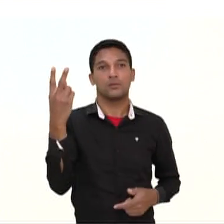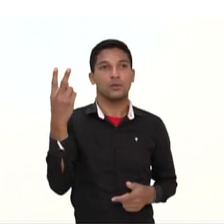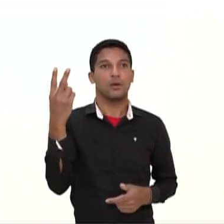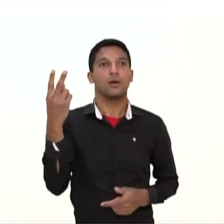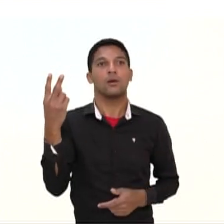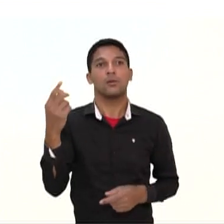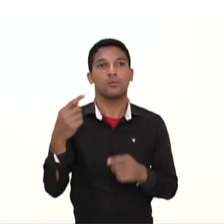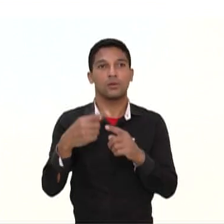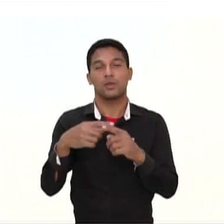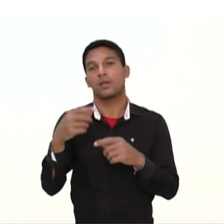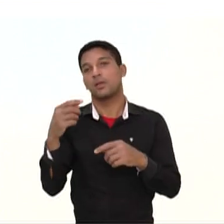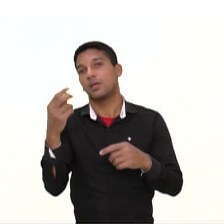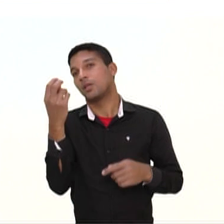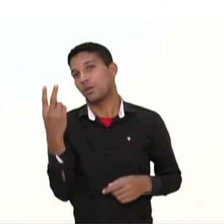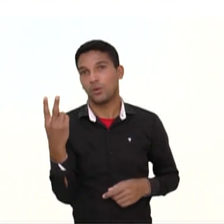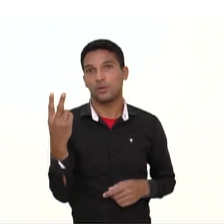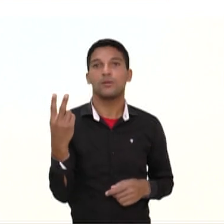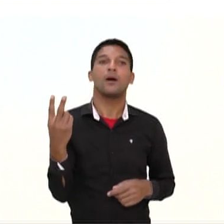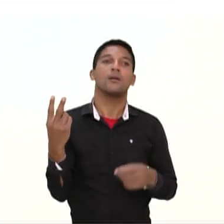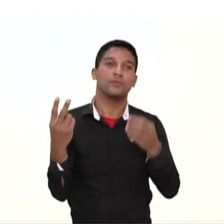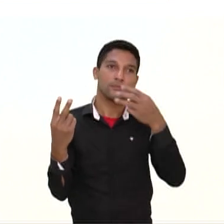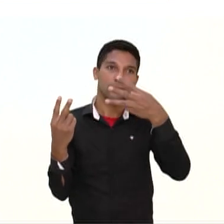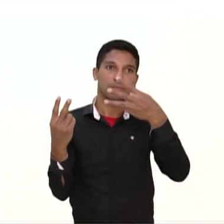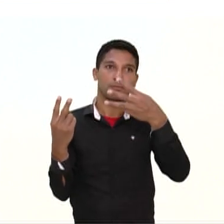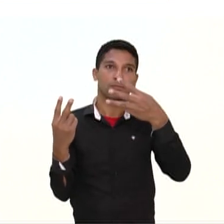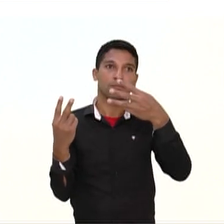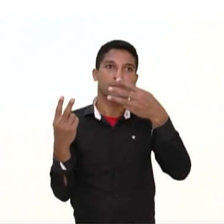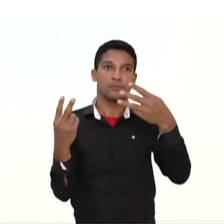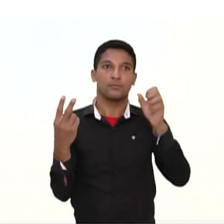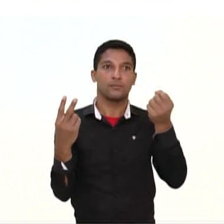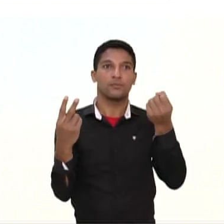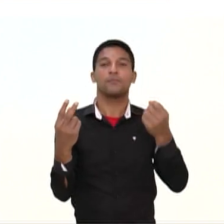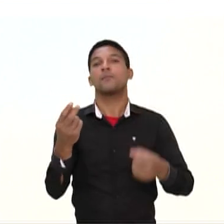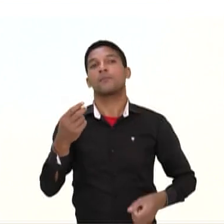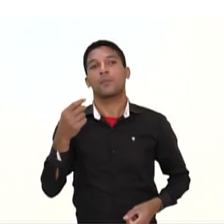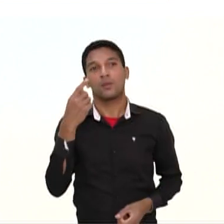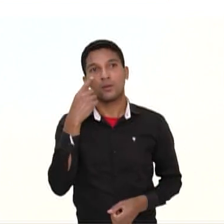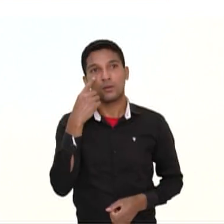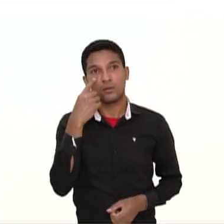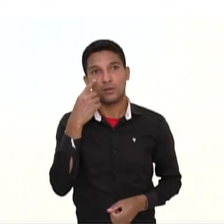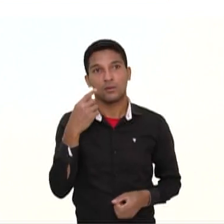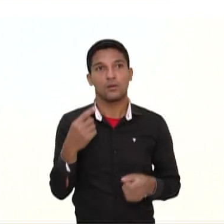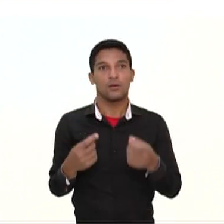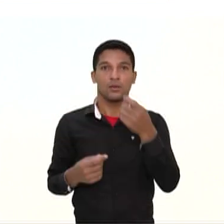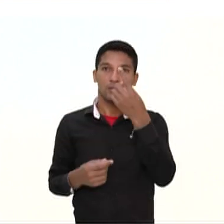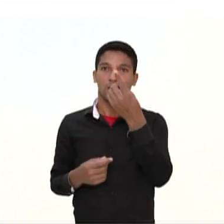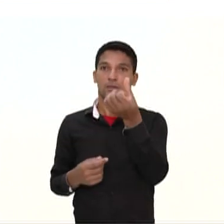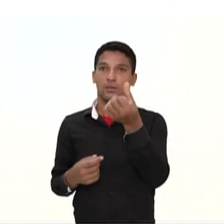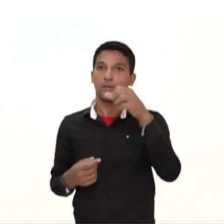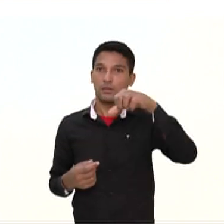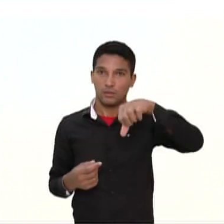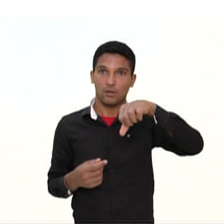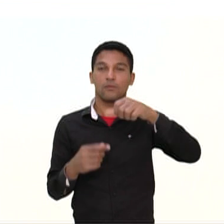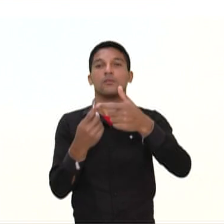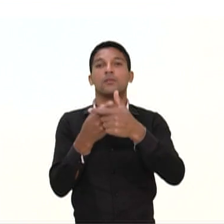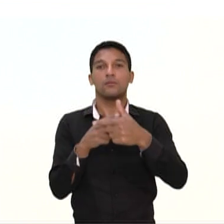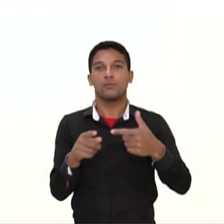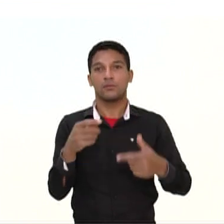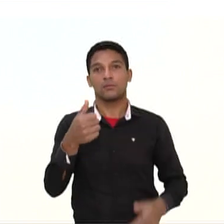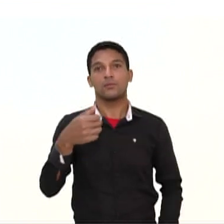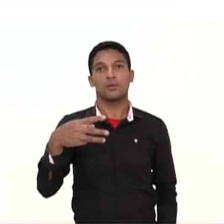que é par, dá por 2 de novo, que dá 169. 169 dá para dividir pelo 13, então coloca 13 aqui,